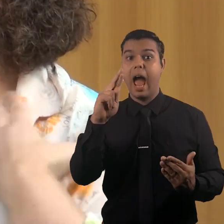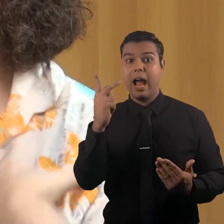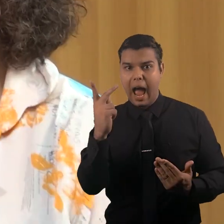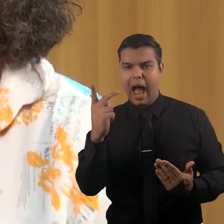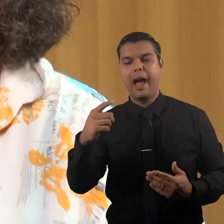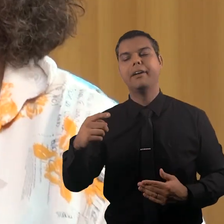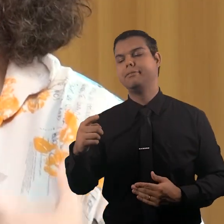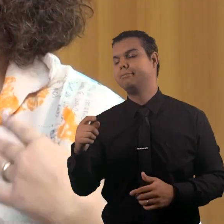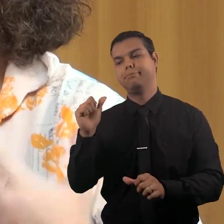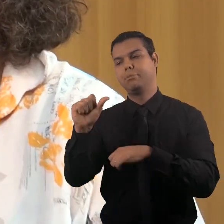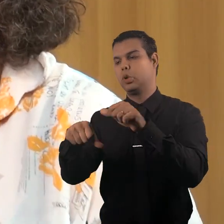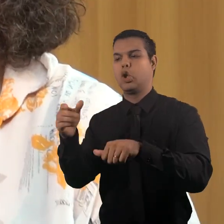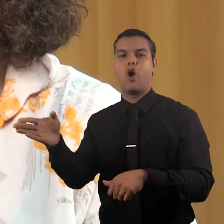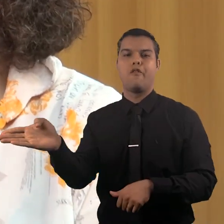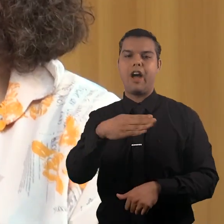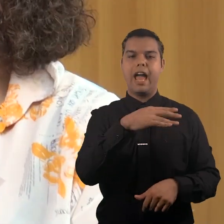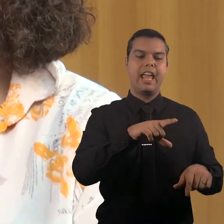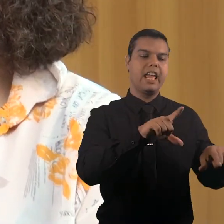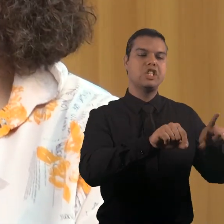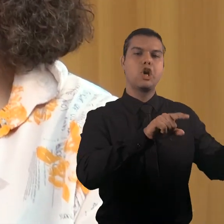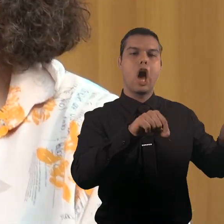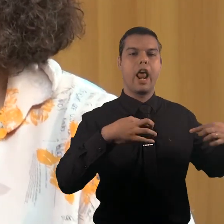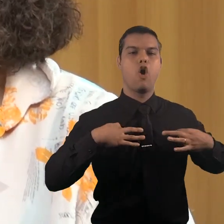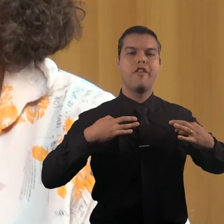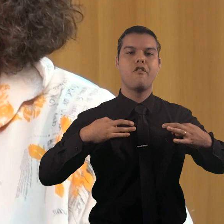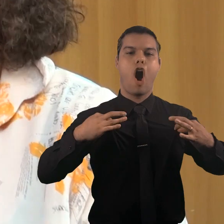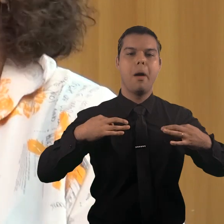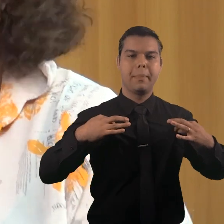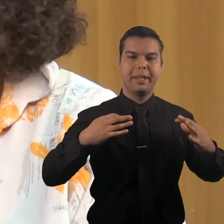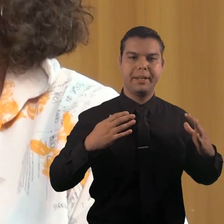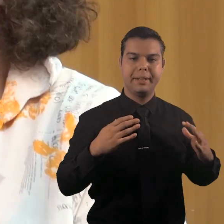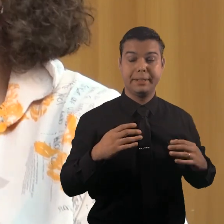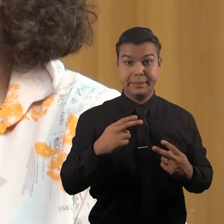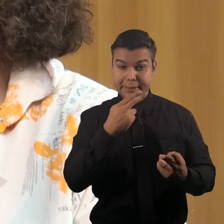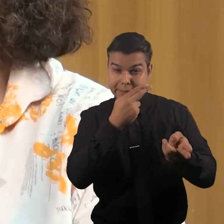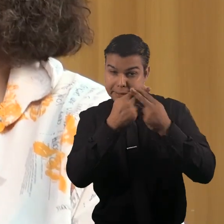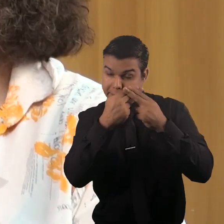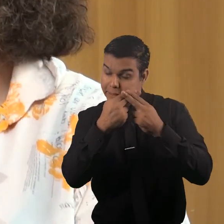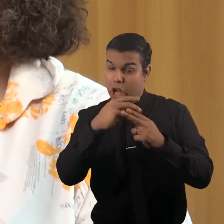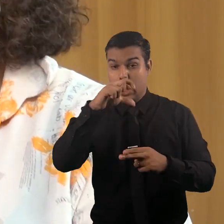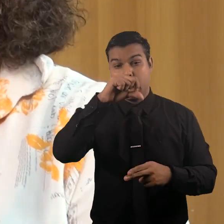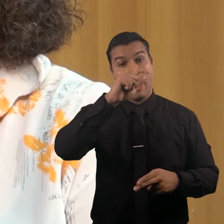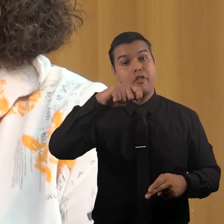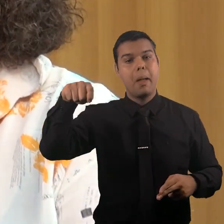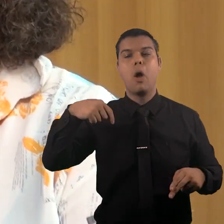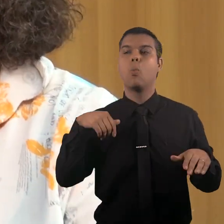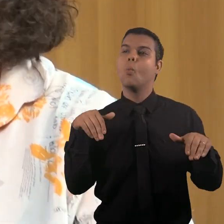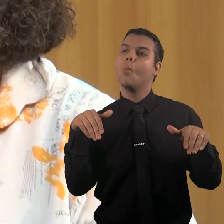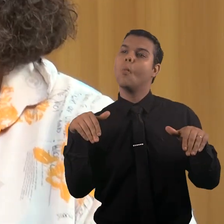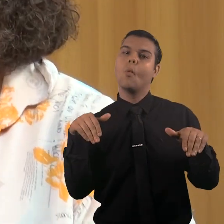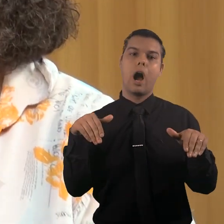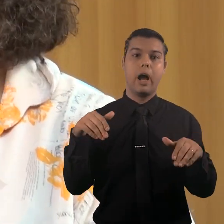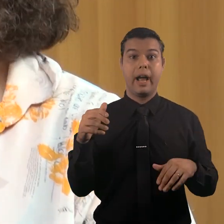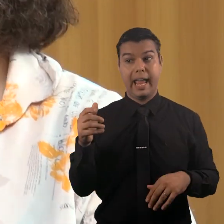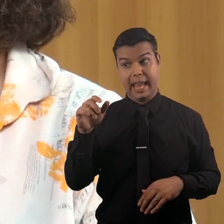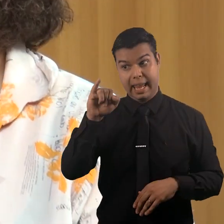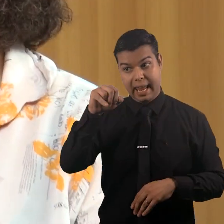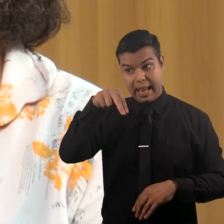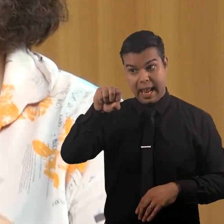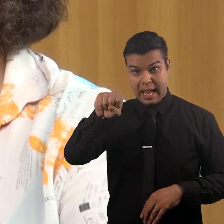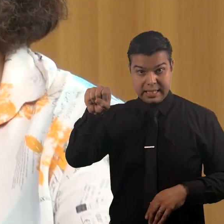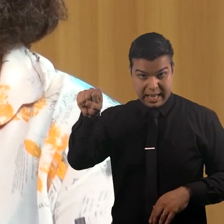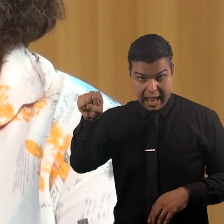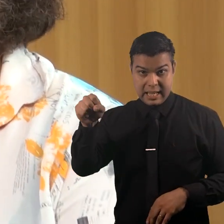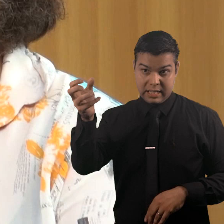uniforme, uma pessoa que tinha mobilidade, né? Então, foi um reinício assim, bem traumático. Ela ficou 9 meses no limbo,